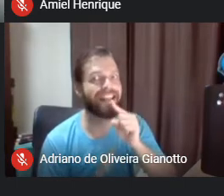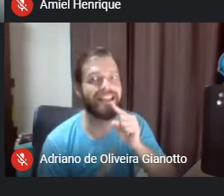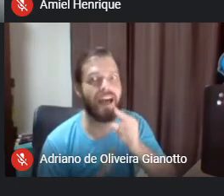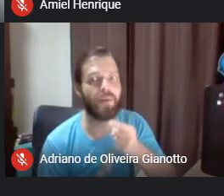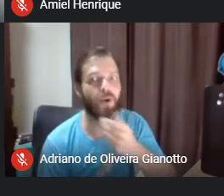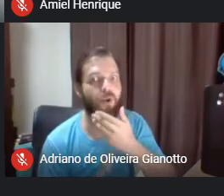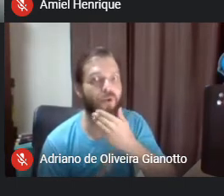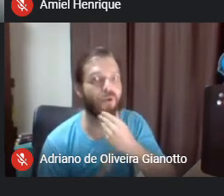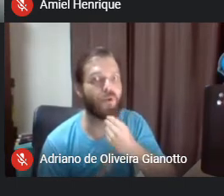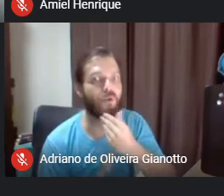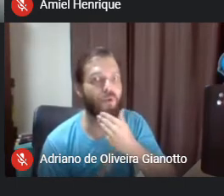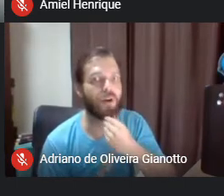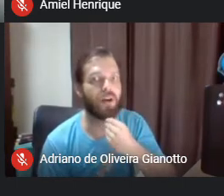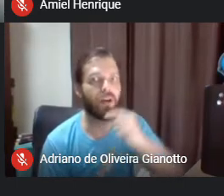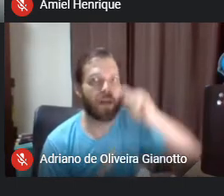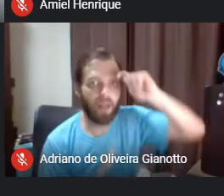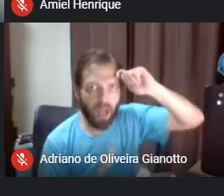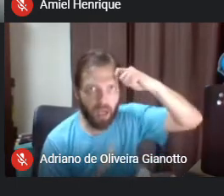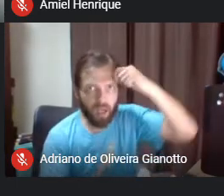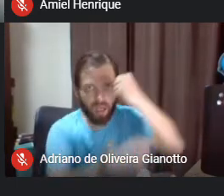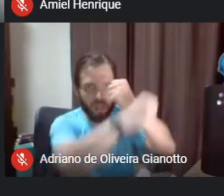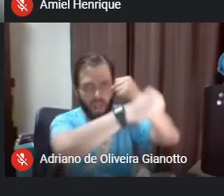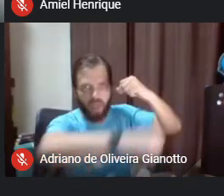3.000 homens,